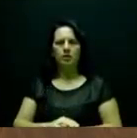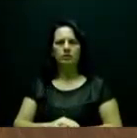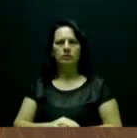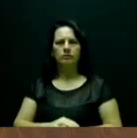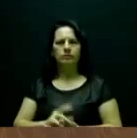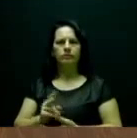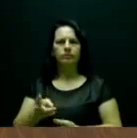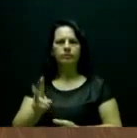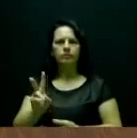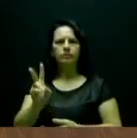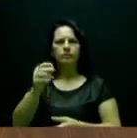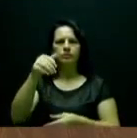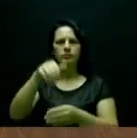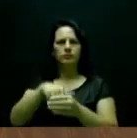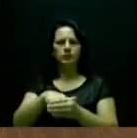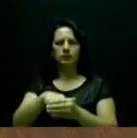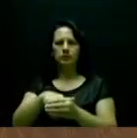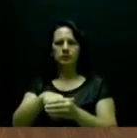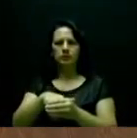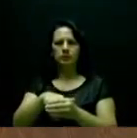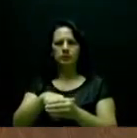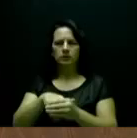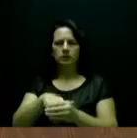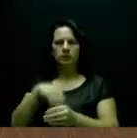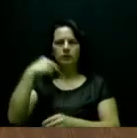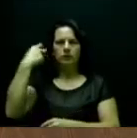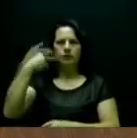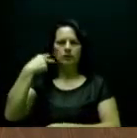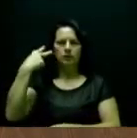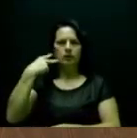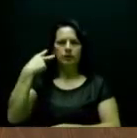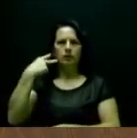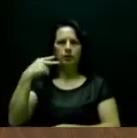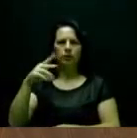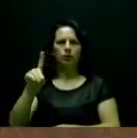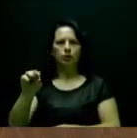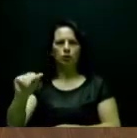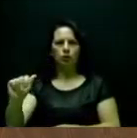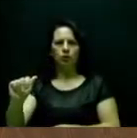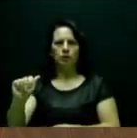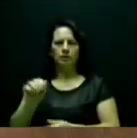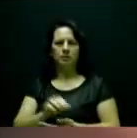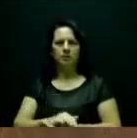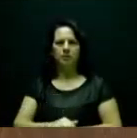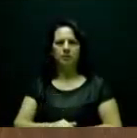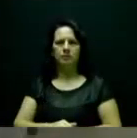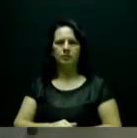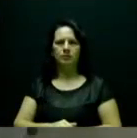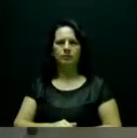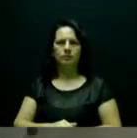Continua em votação. Com a palavra, vereador Doda.